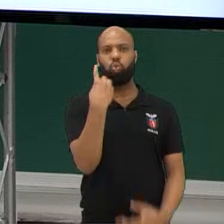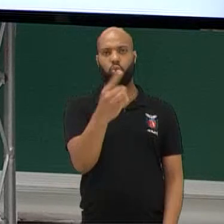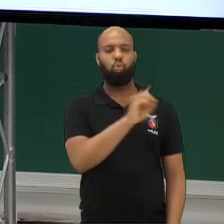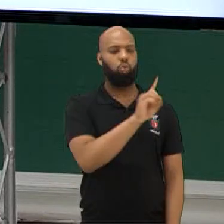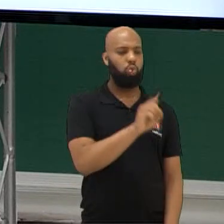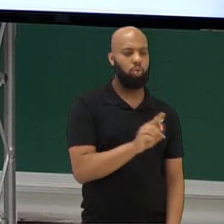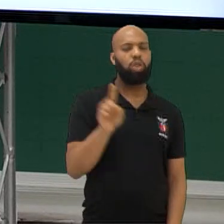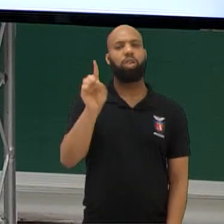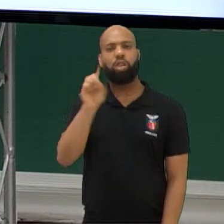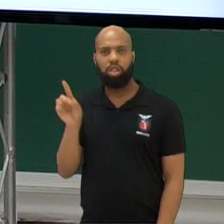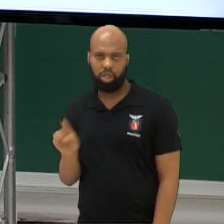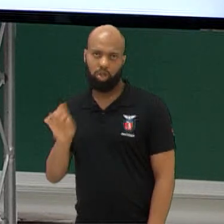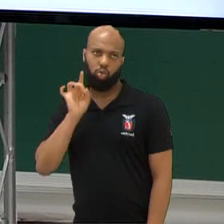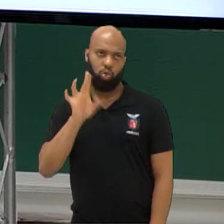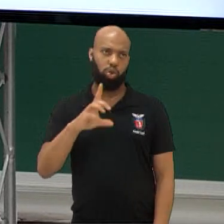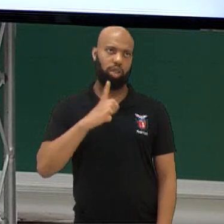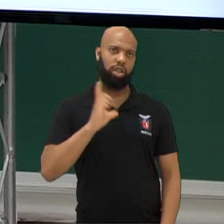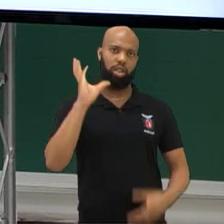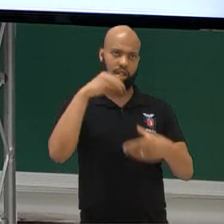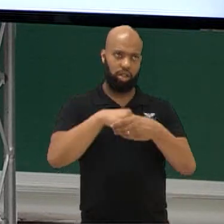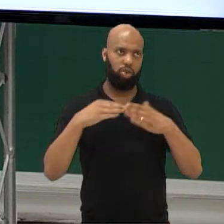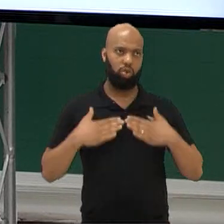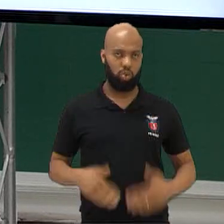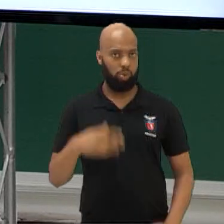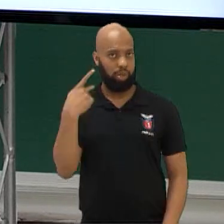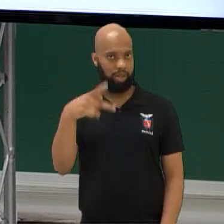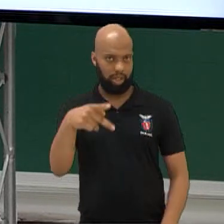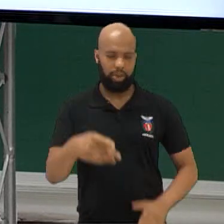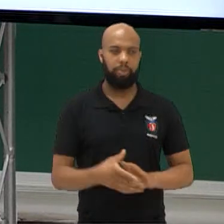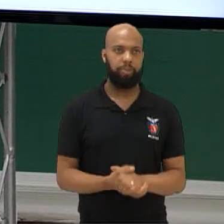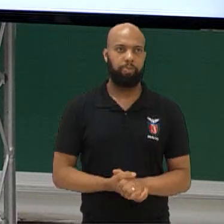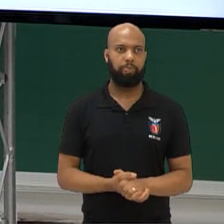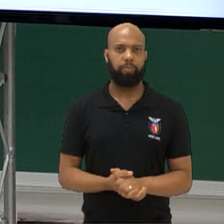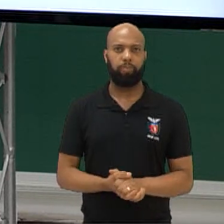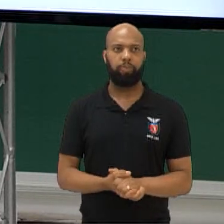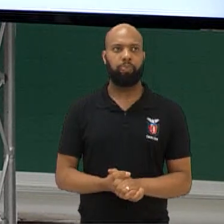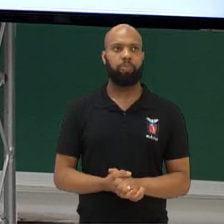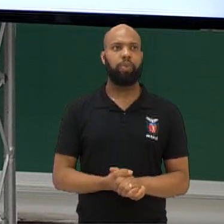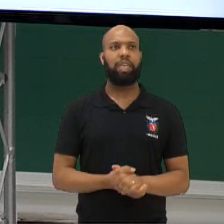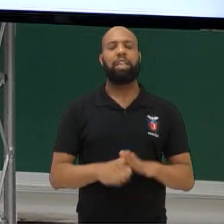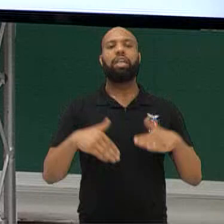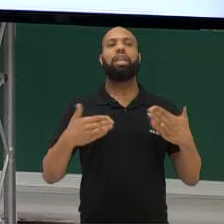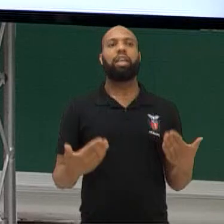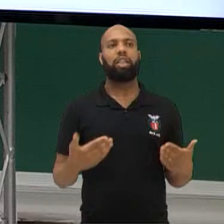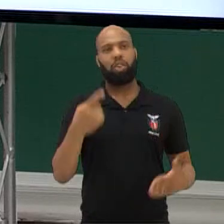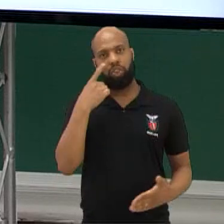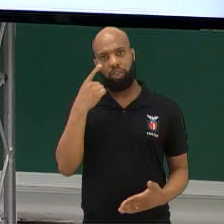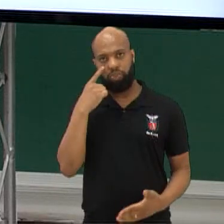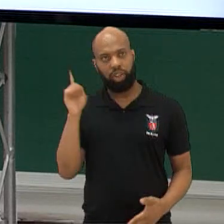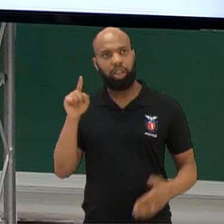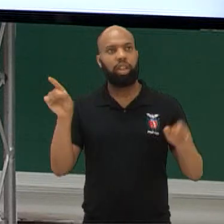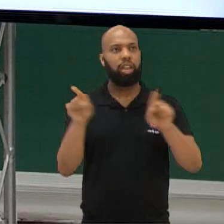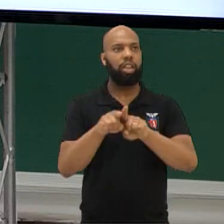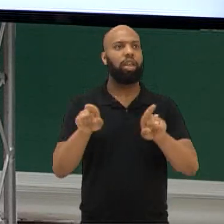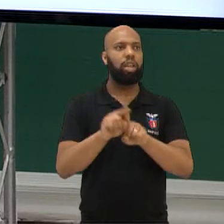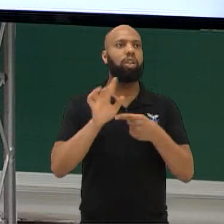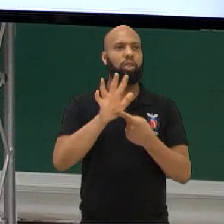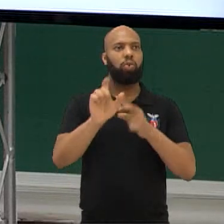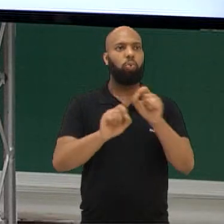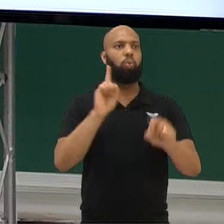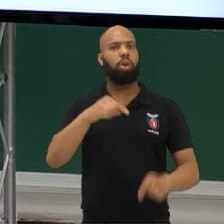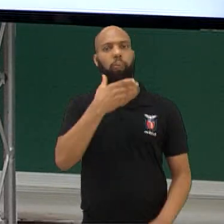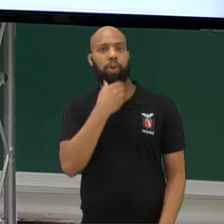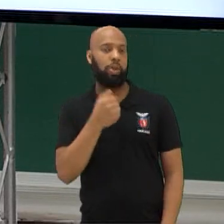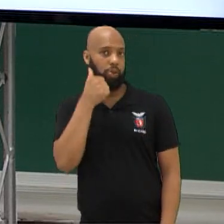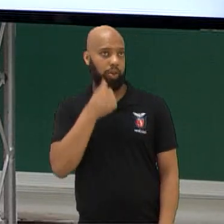homogaméticos. Gameta Z só que ele vai produzir. Tá? Então, e aqui eu estou mostrando para vocês também um